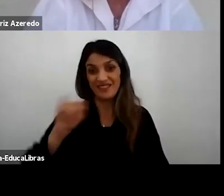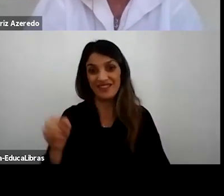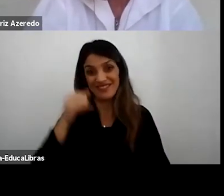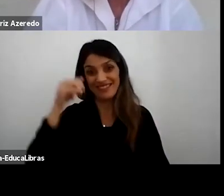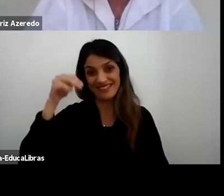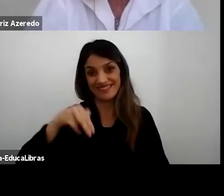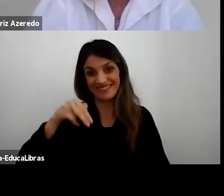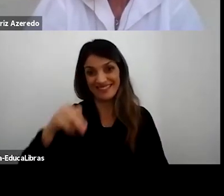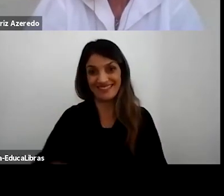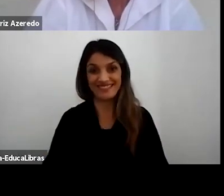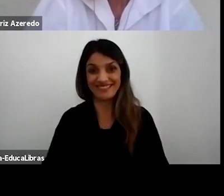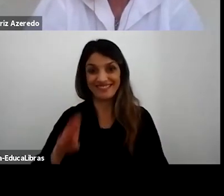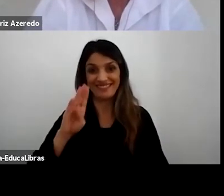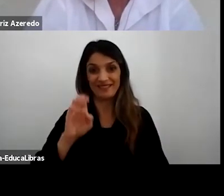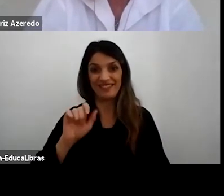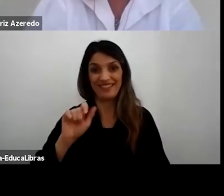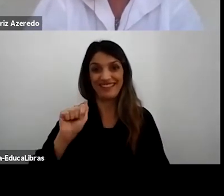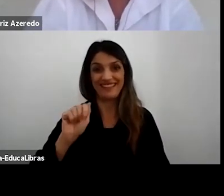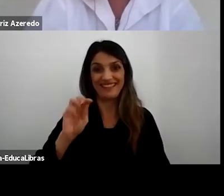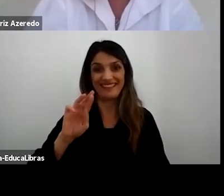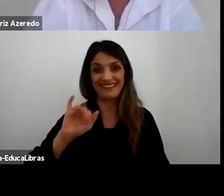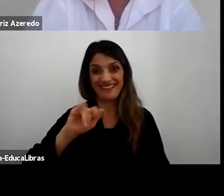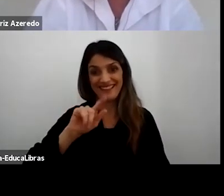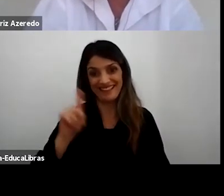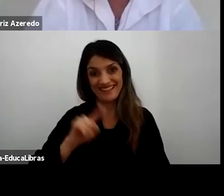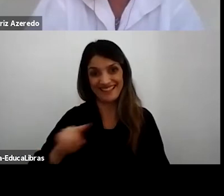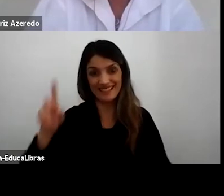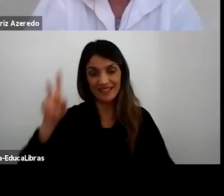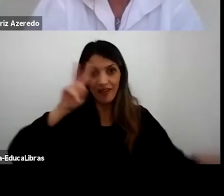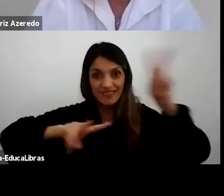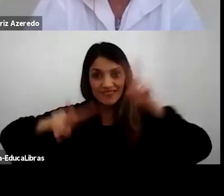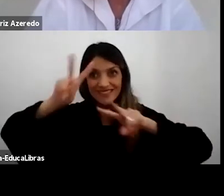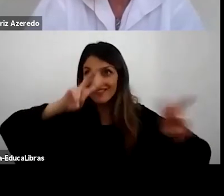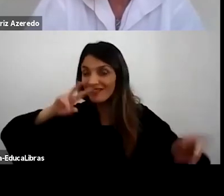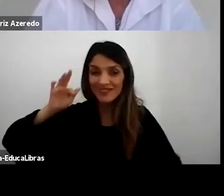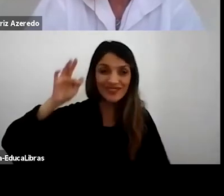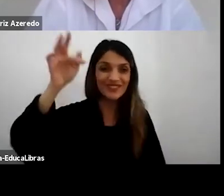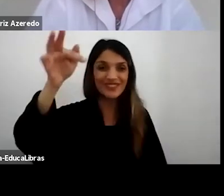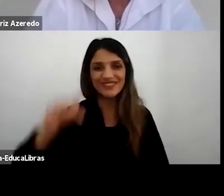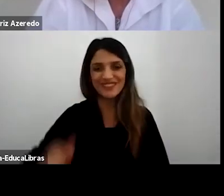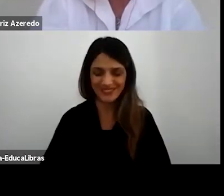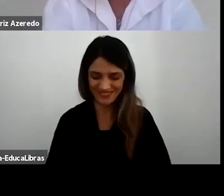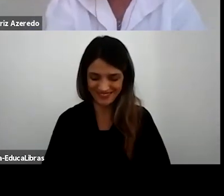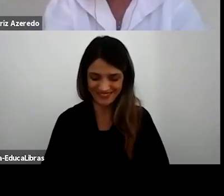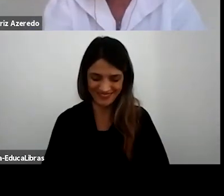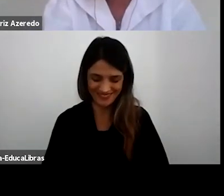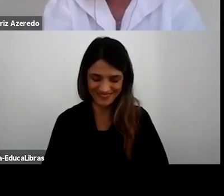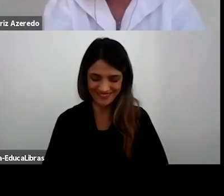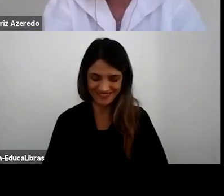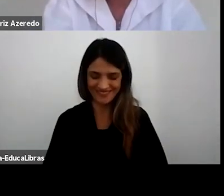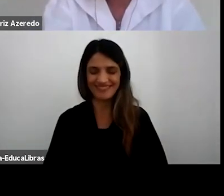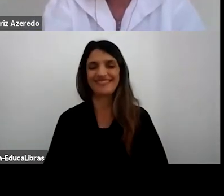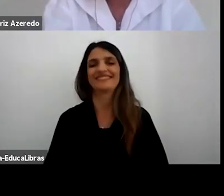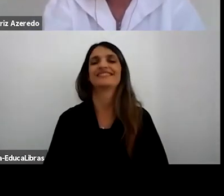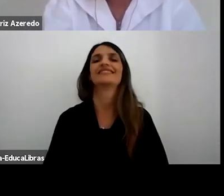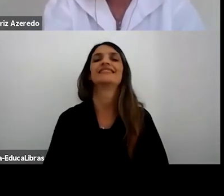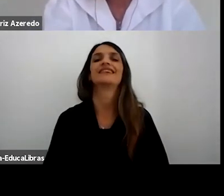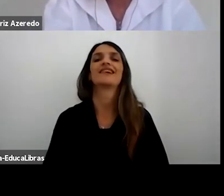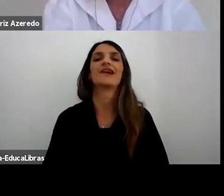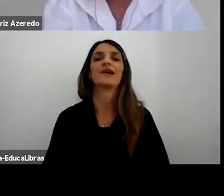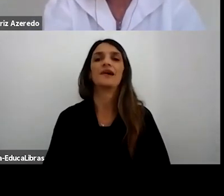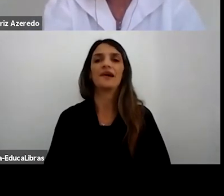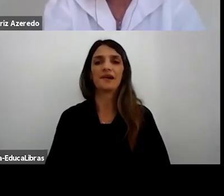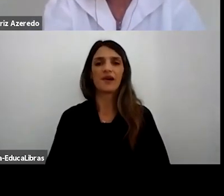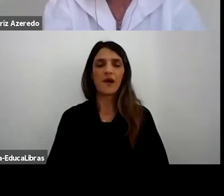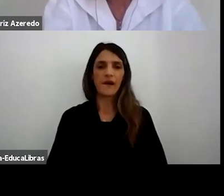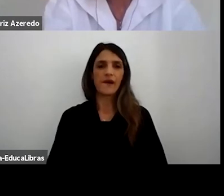ser a visionária, ela já colocou aí. Volta a fala dela na conferência. Eu